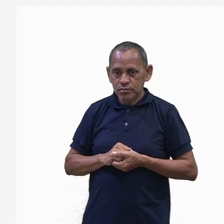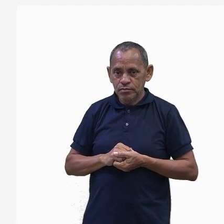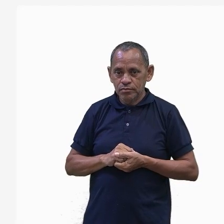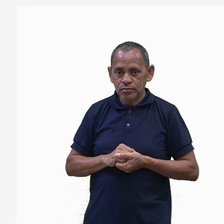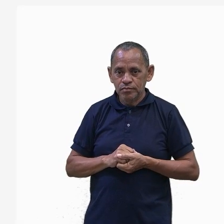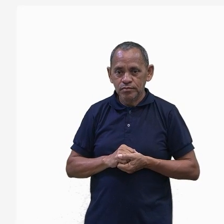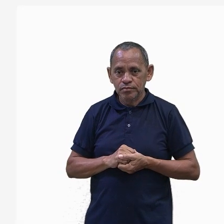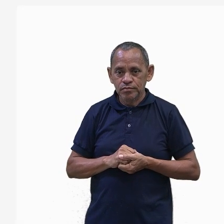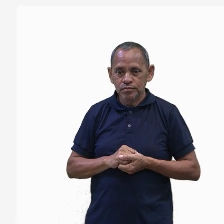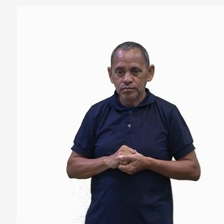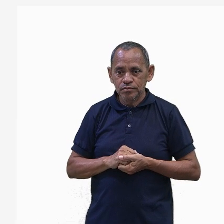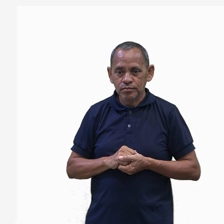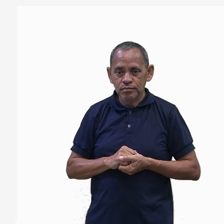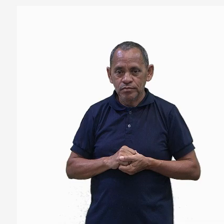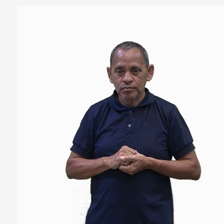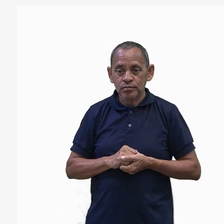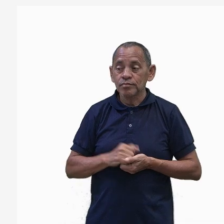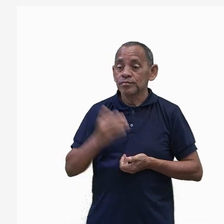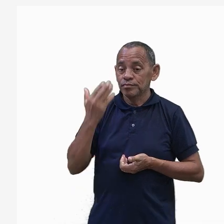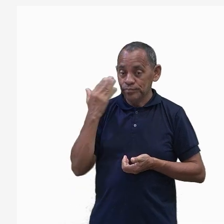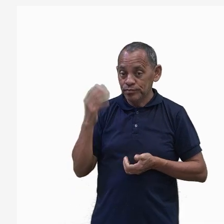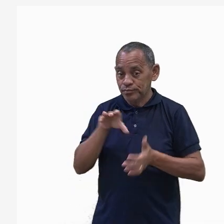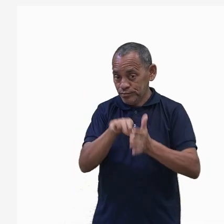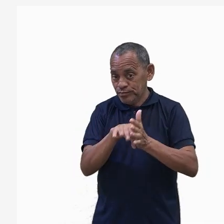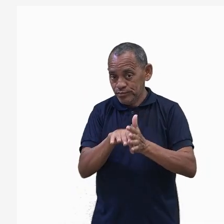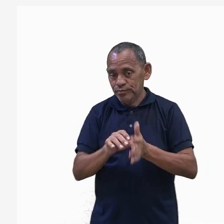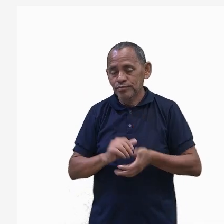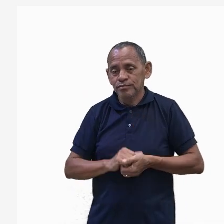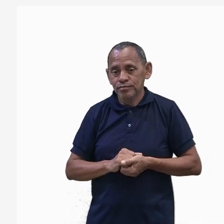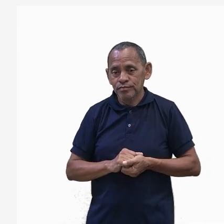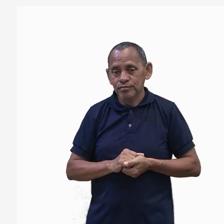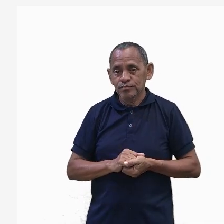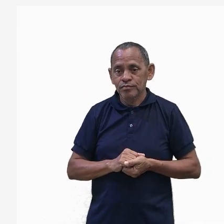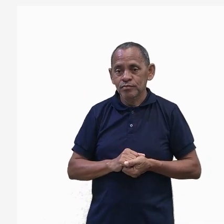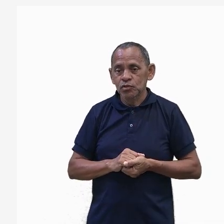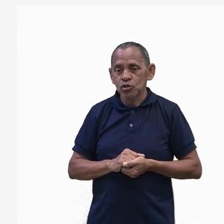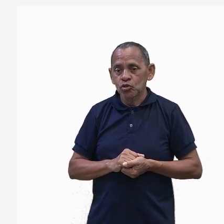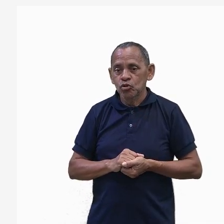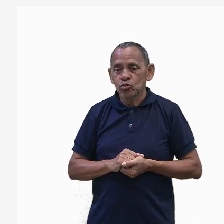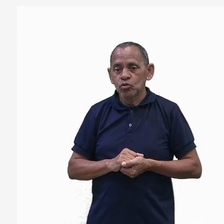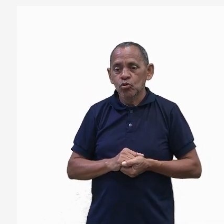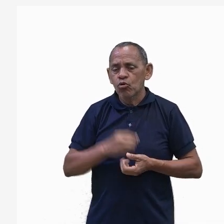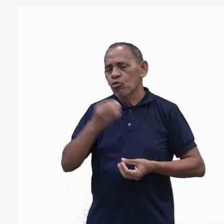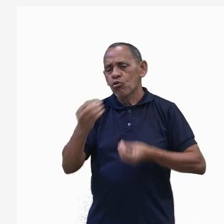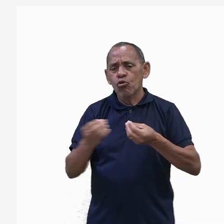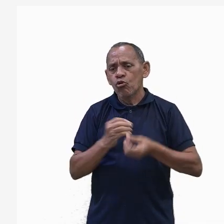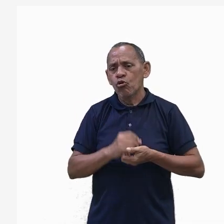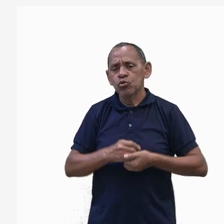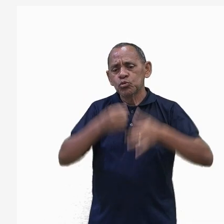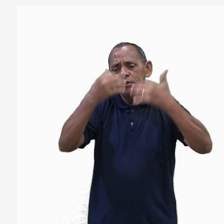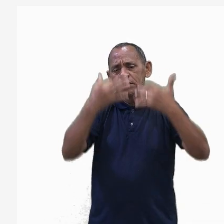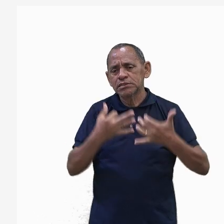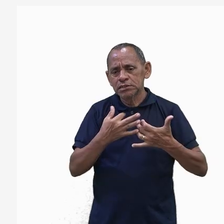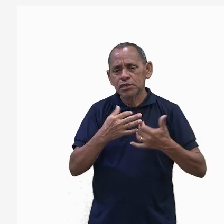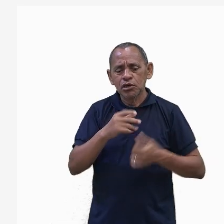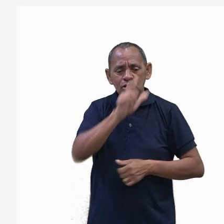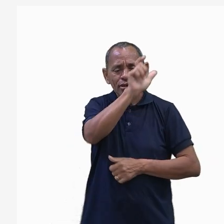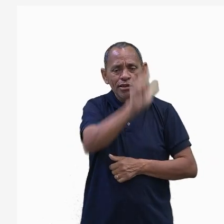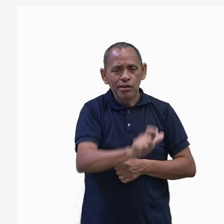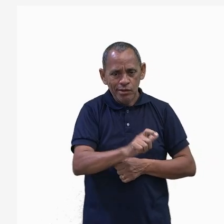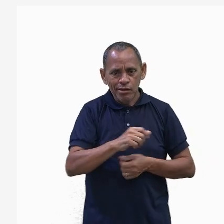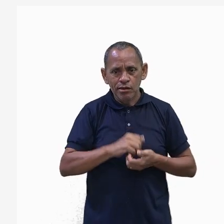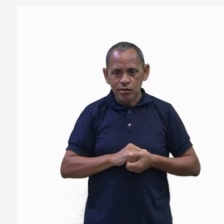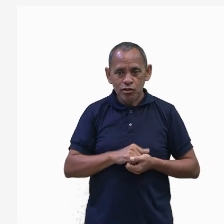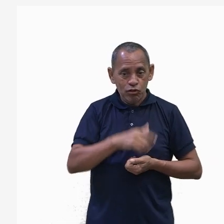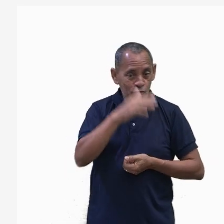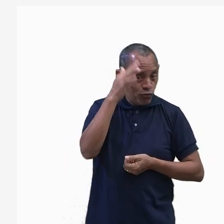só. Nessa concepção, vamos ver assim, olha. Qual o convite que Parmênides, né, faz da importância